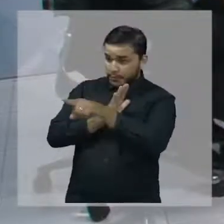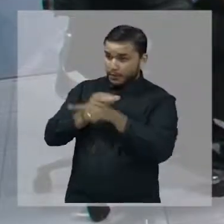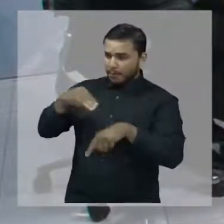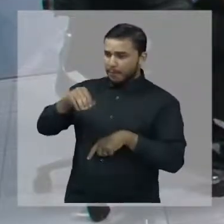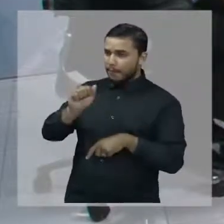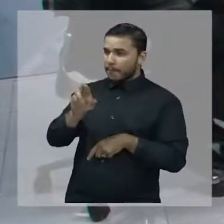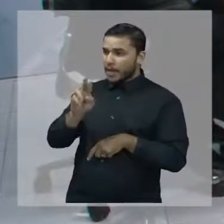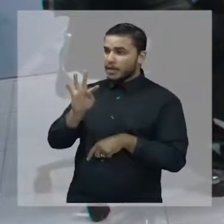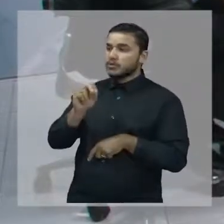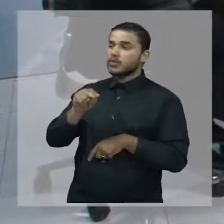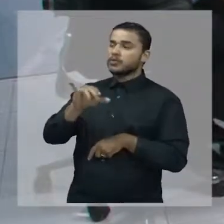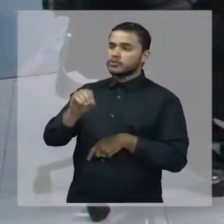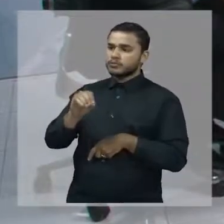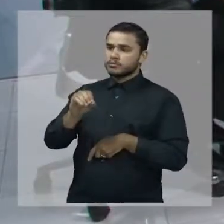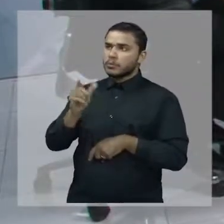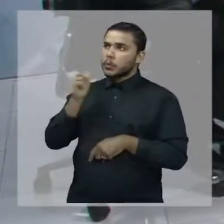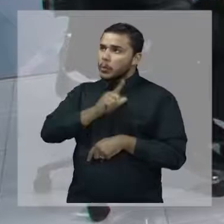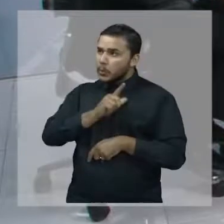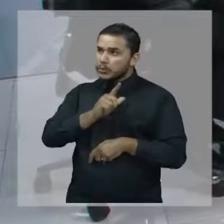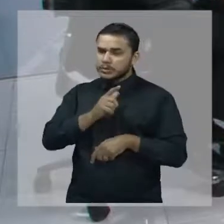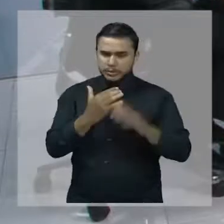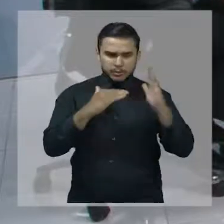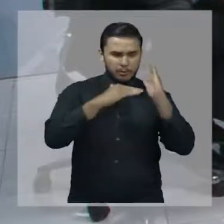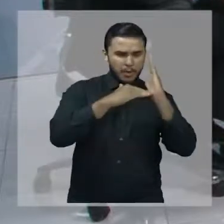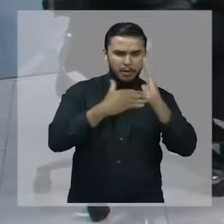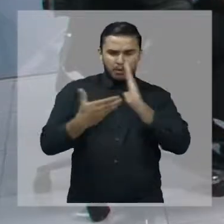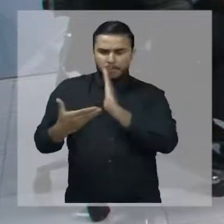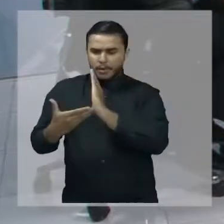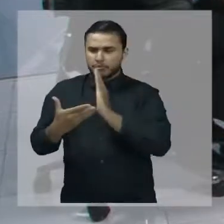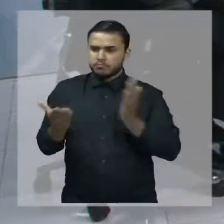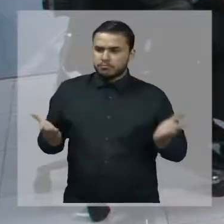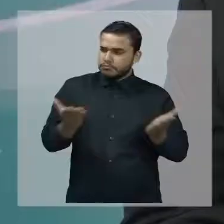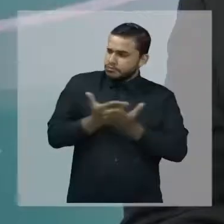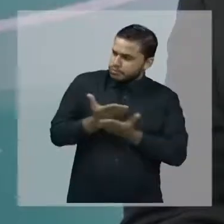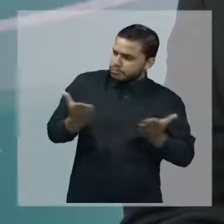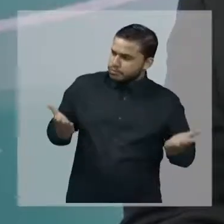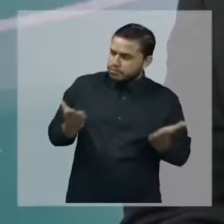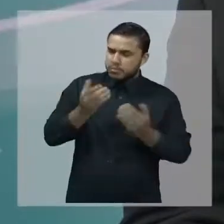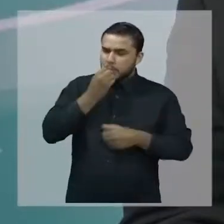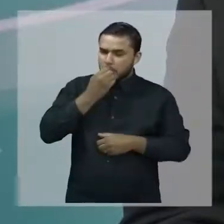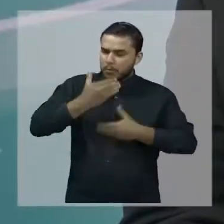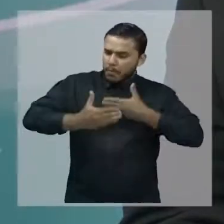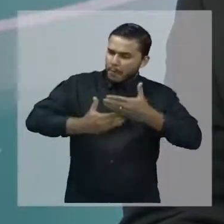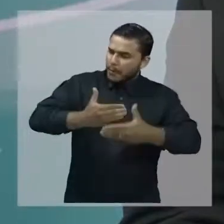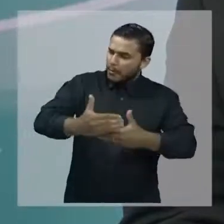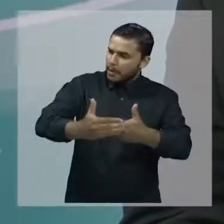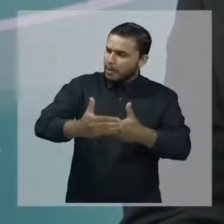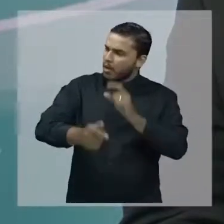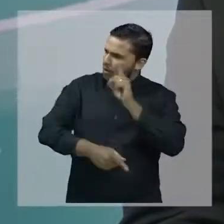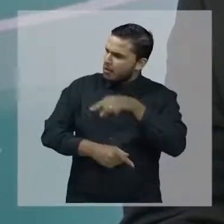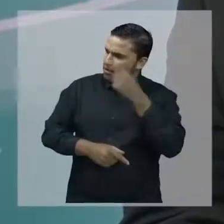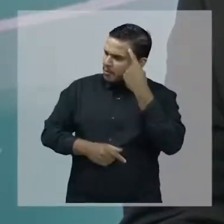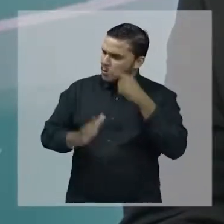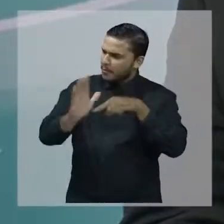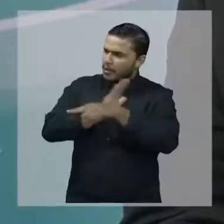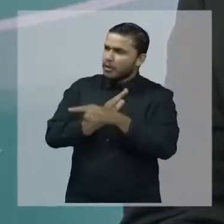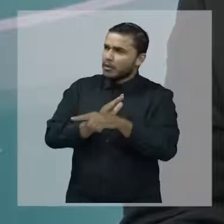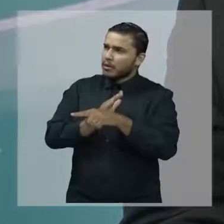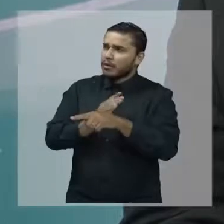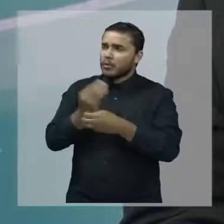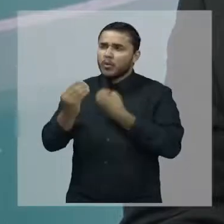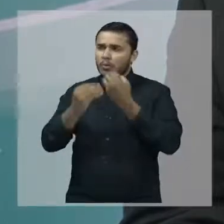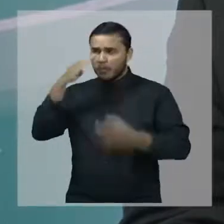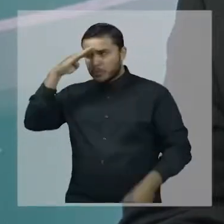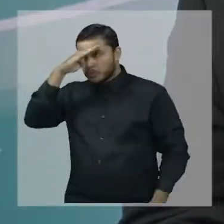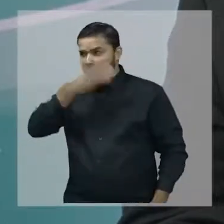estamos finalmente encontrando uma mediação pelo Congresso Nacional ante as dissensões com o governo